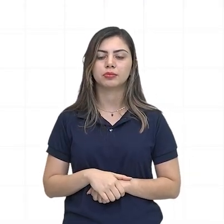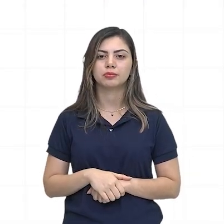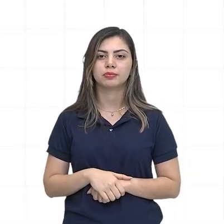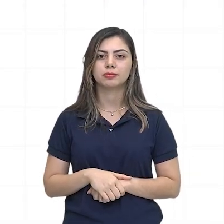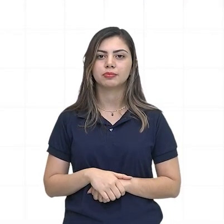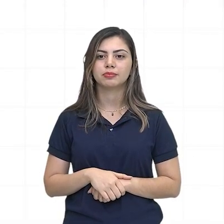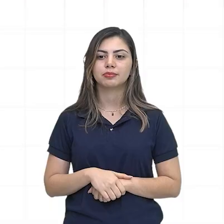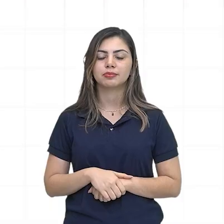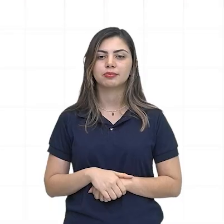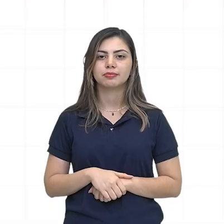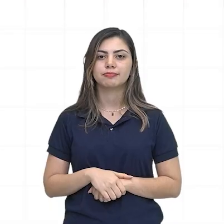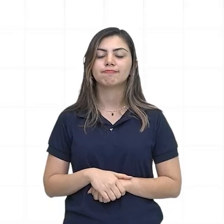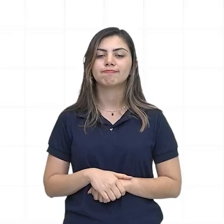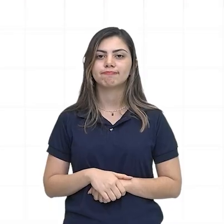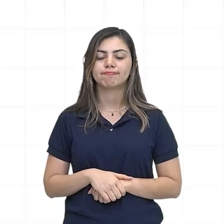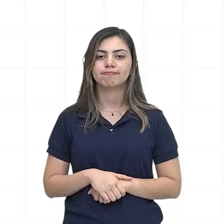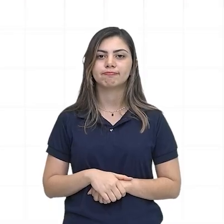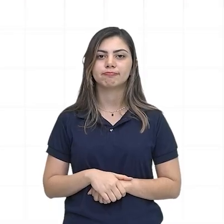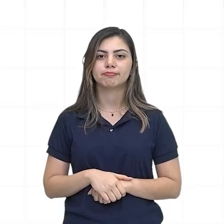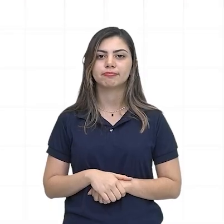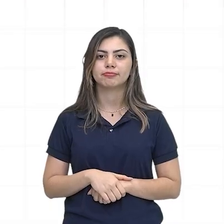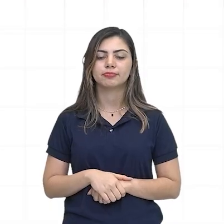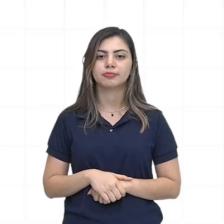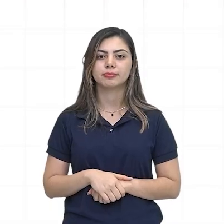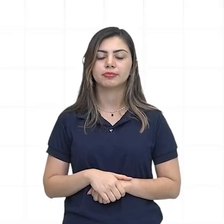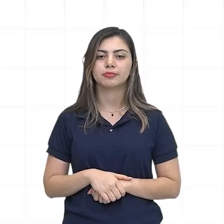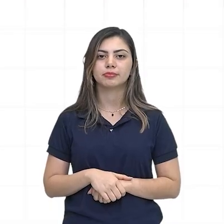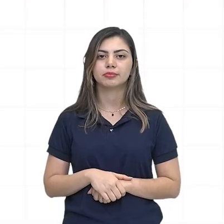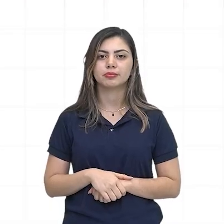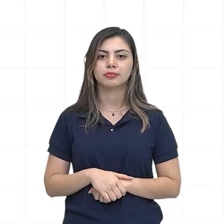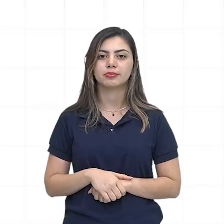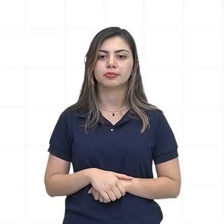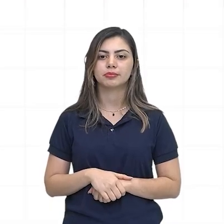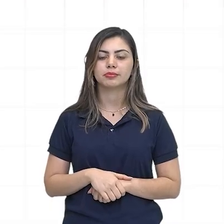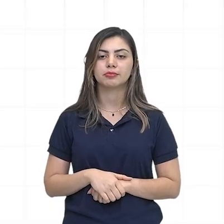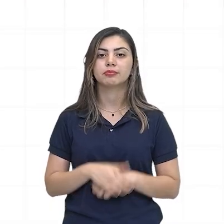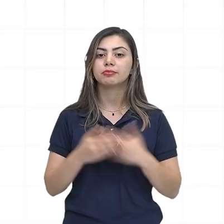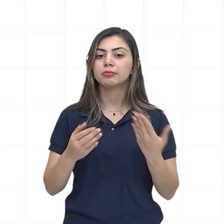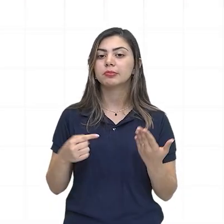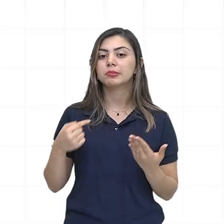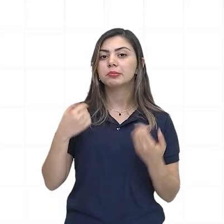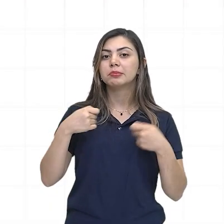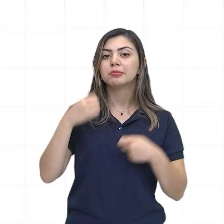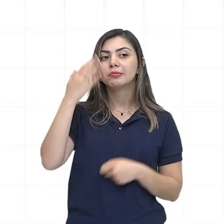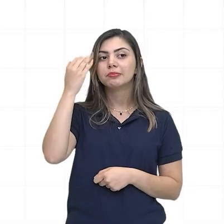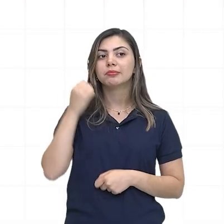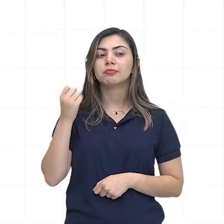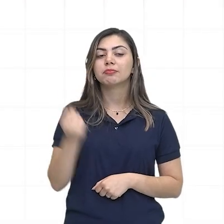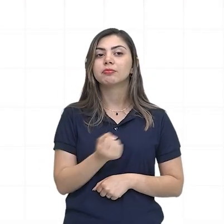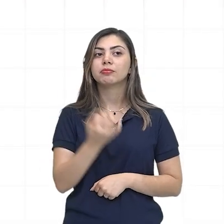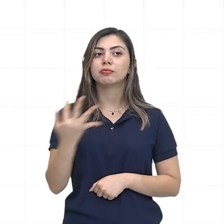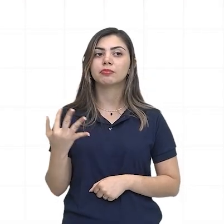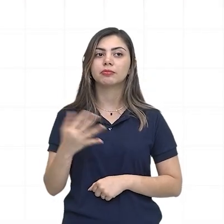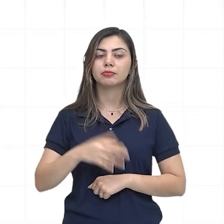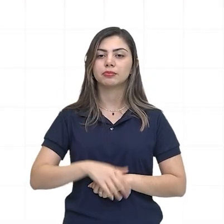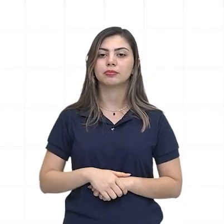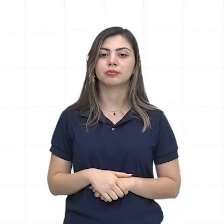Então, a gente vai precisar saber aqui essa quantidade.